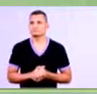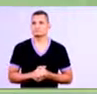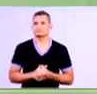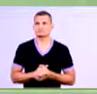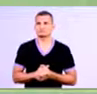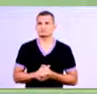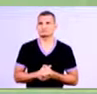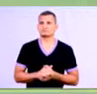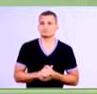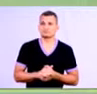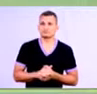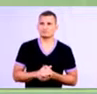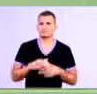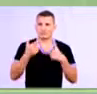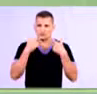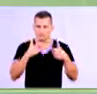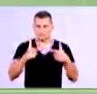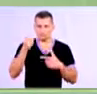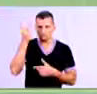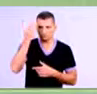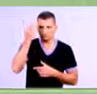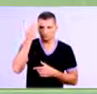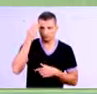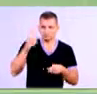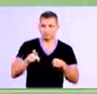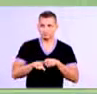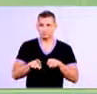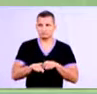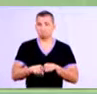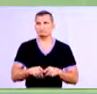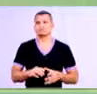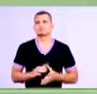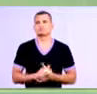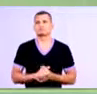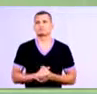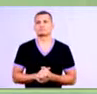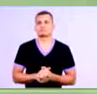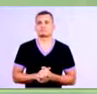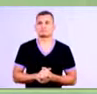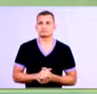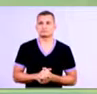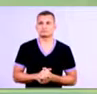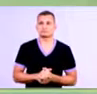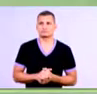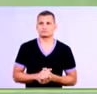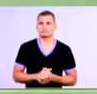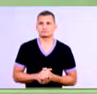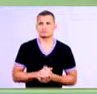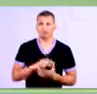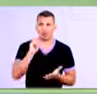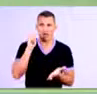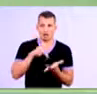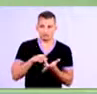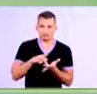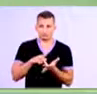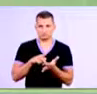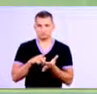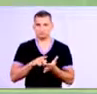Processamento de linguagem natural, também tem essas situações de processamento de linguagem natural e realidade virtual.